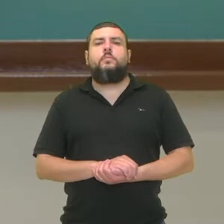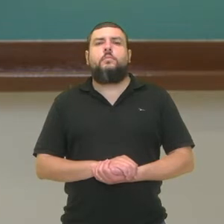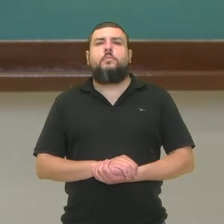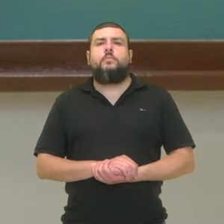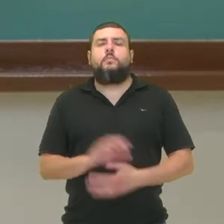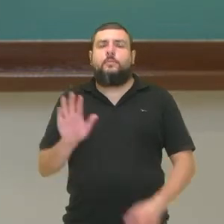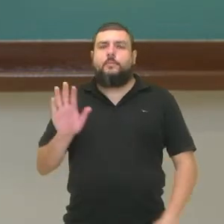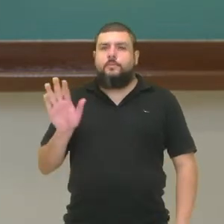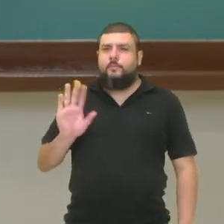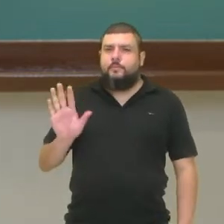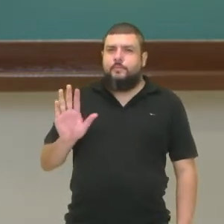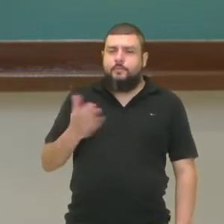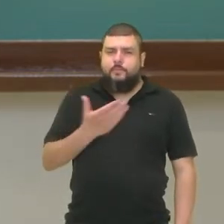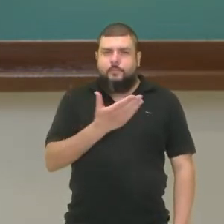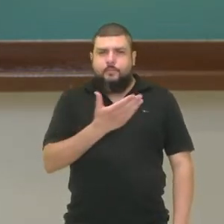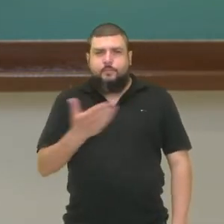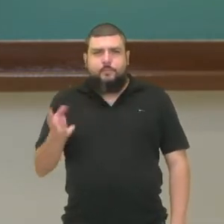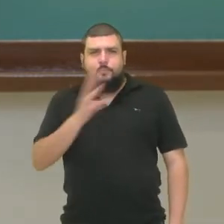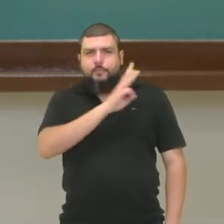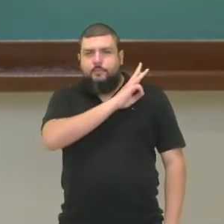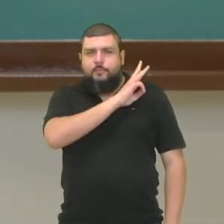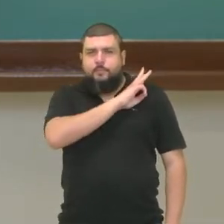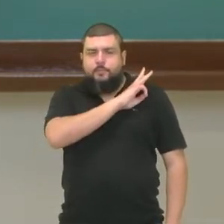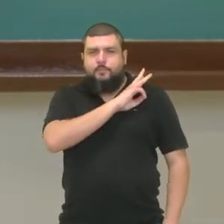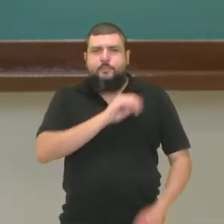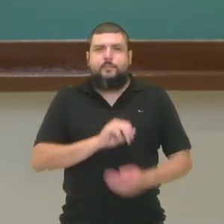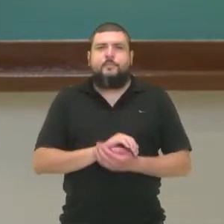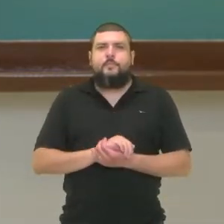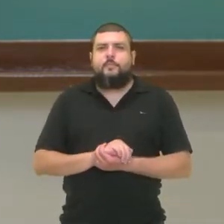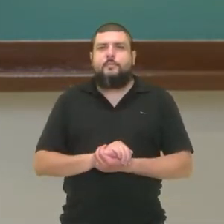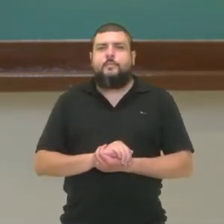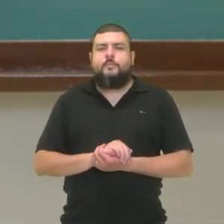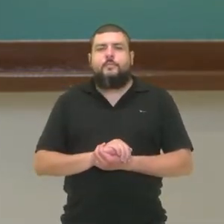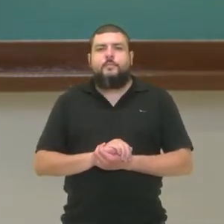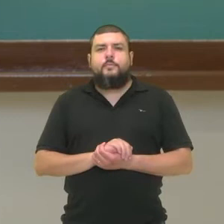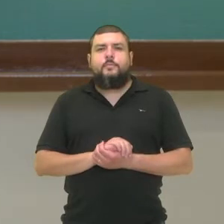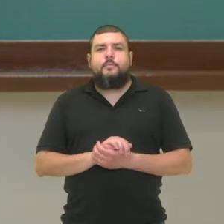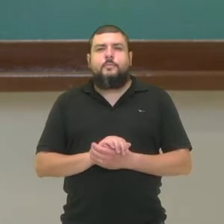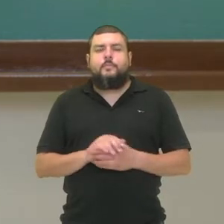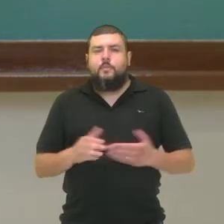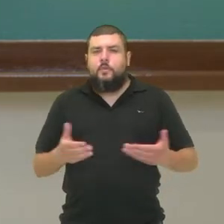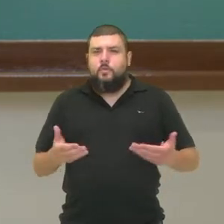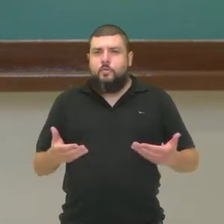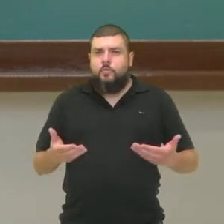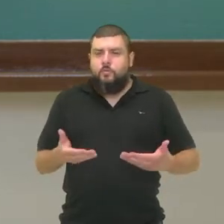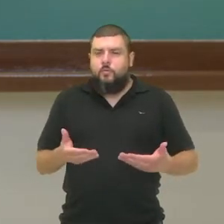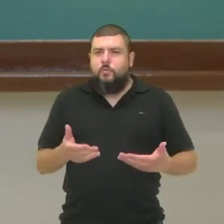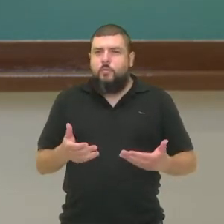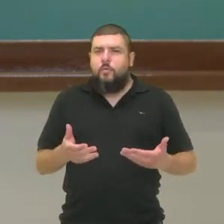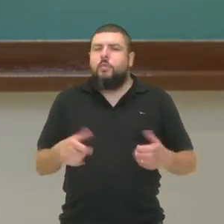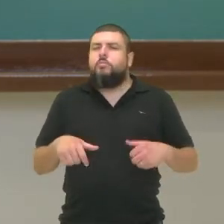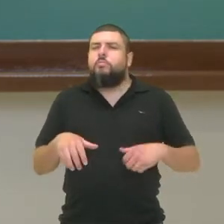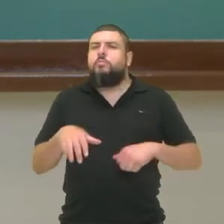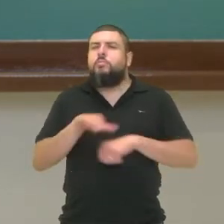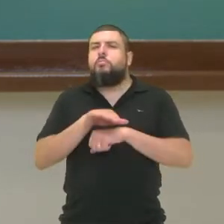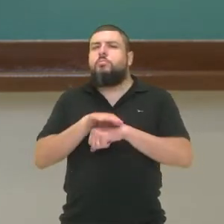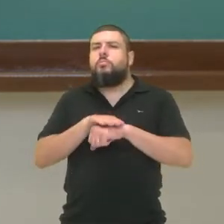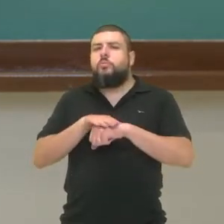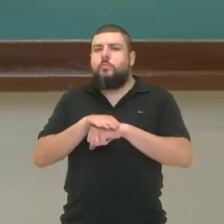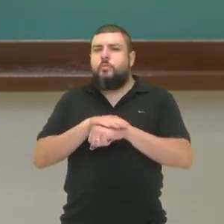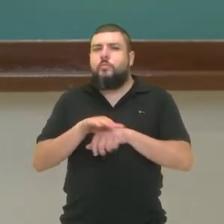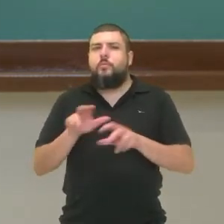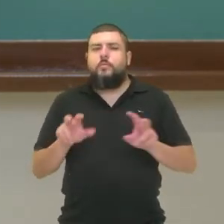Olá, estudantes da terceira série do ensino médio. Hoje, nesse vídeo, a gente vai conversar